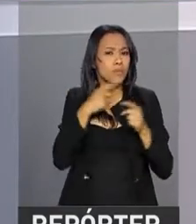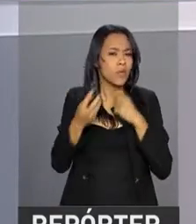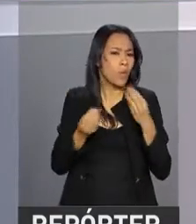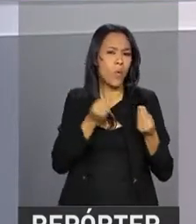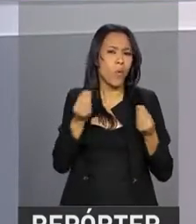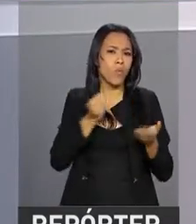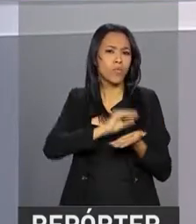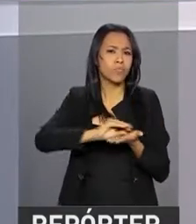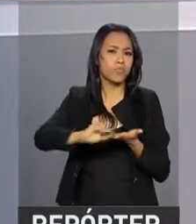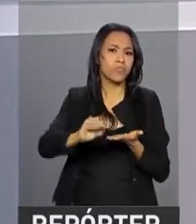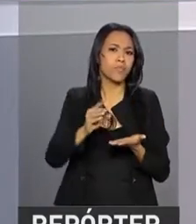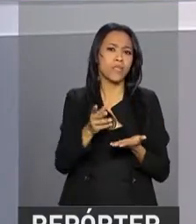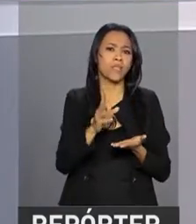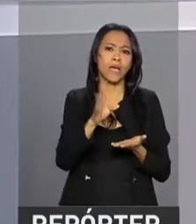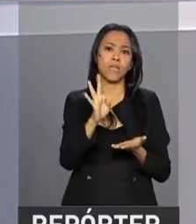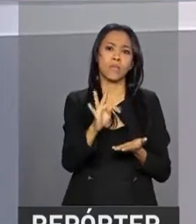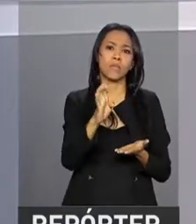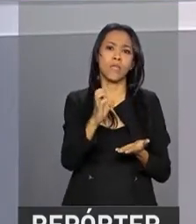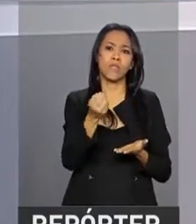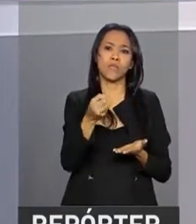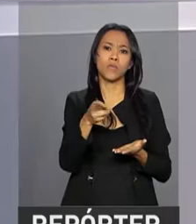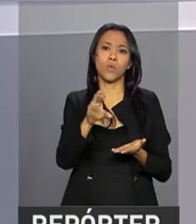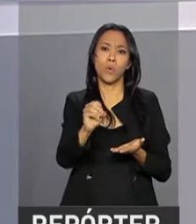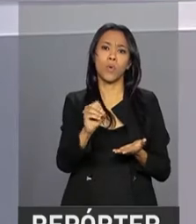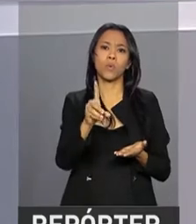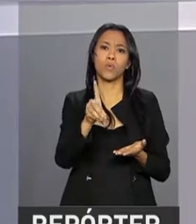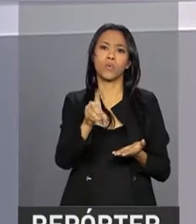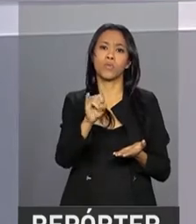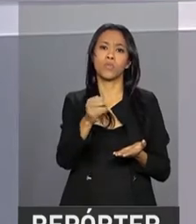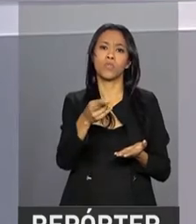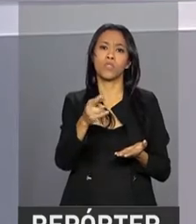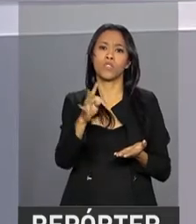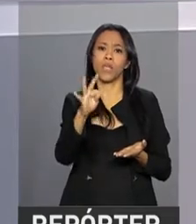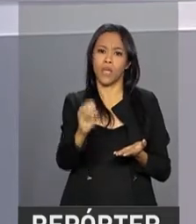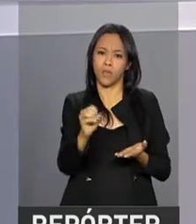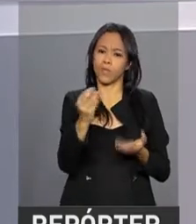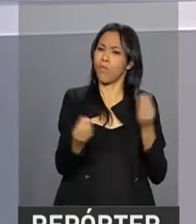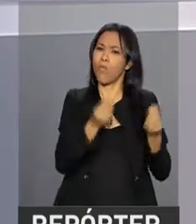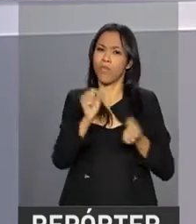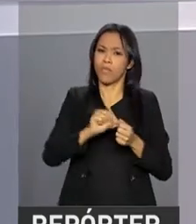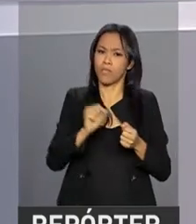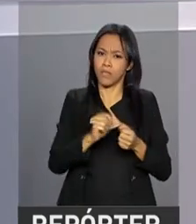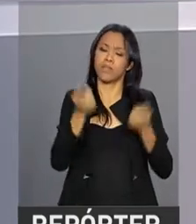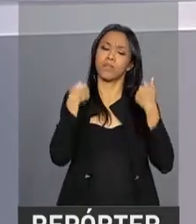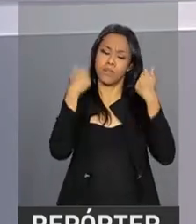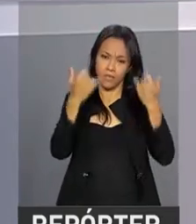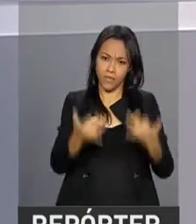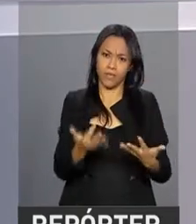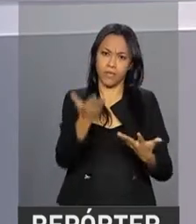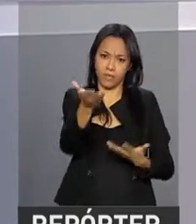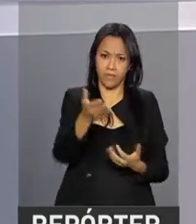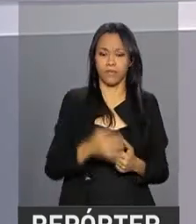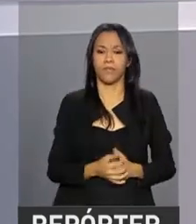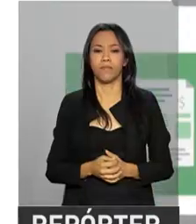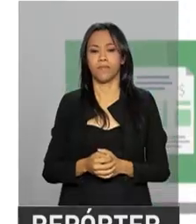nesses títulos. Agora, um simulador vai tornar tudo muito mais fácil. O repórter José Luiz Filho explica pra